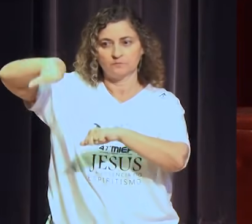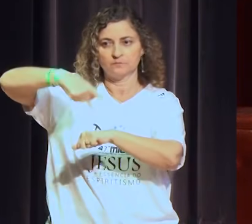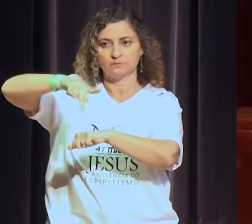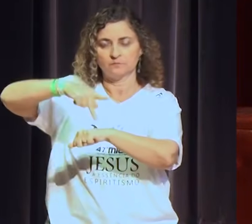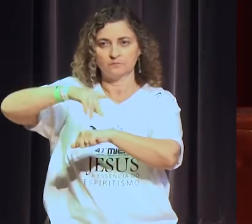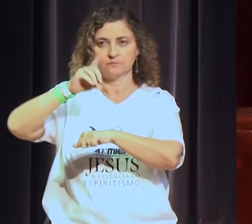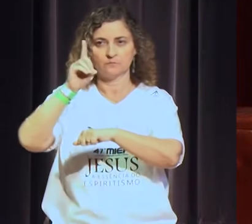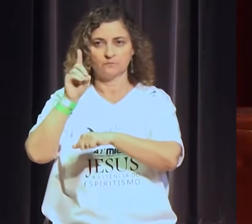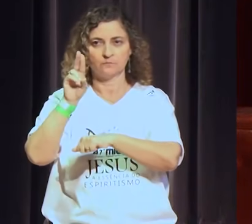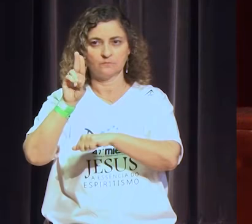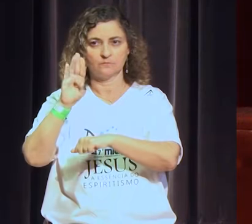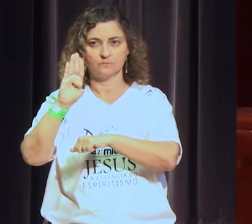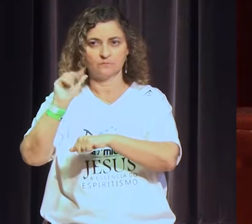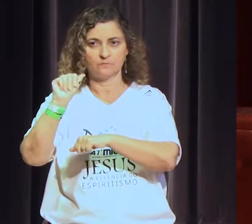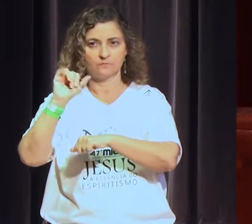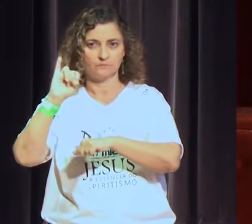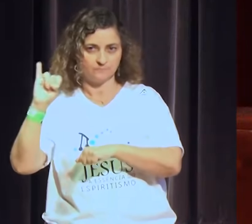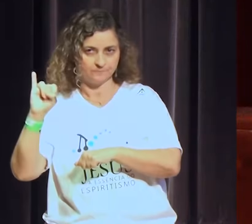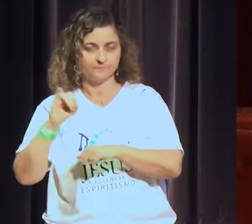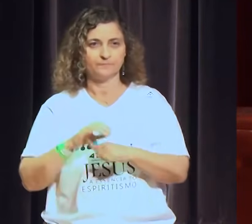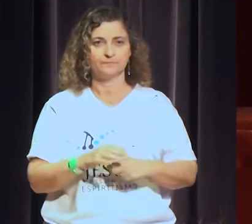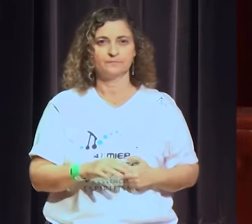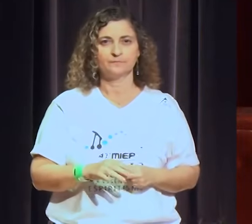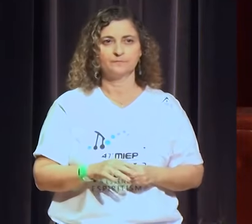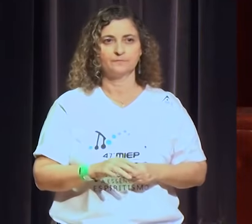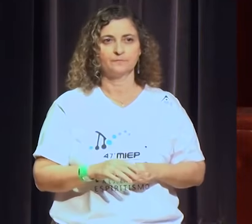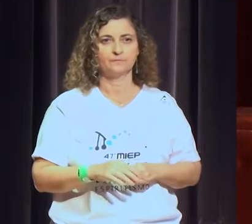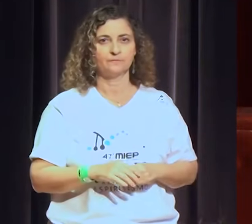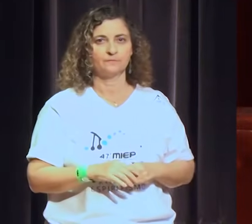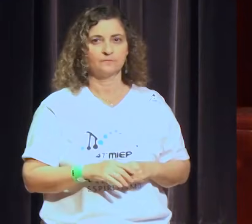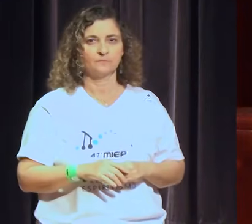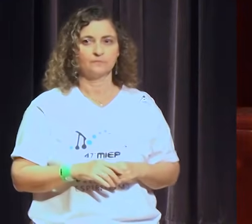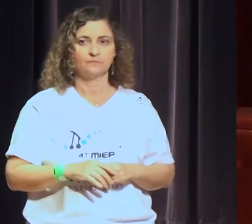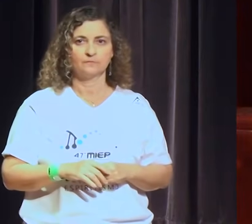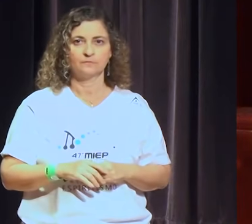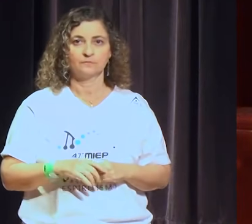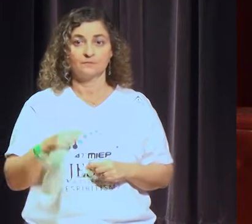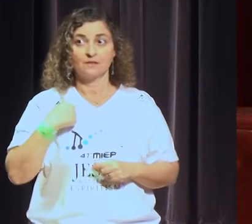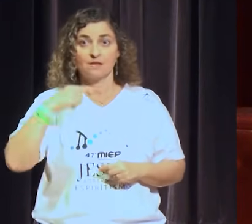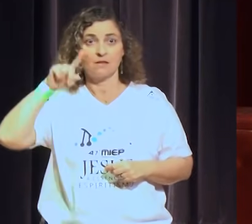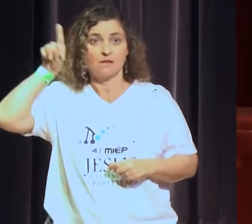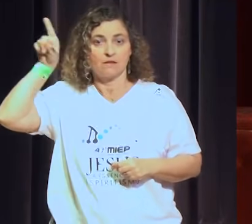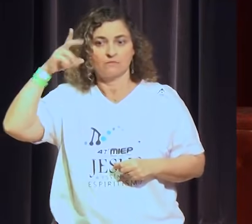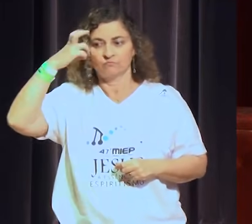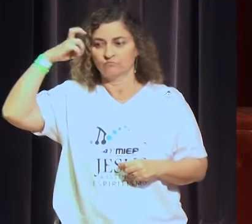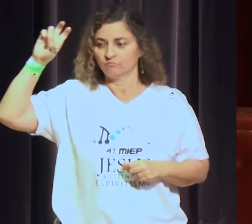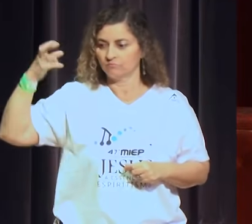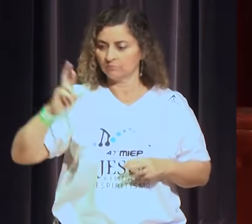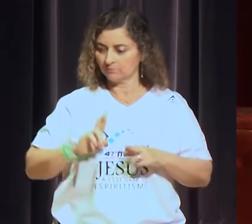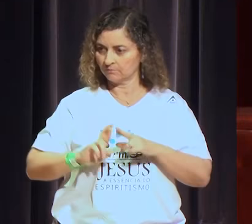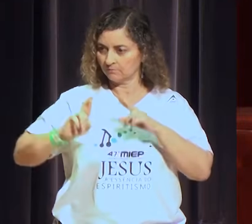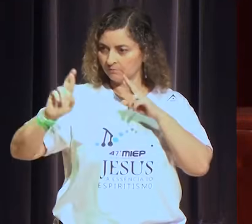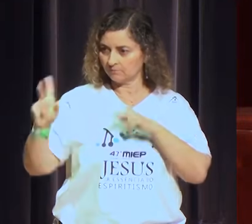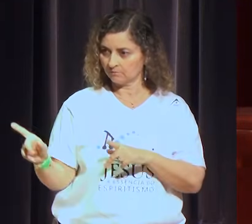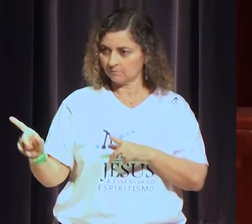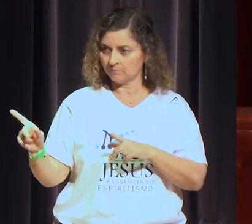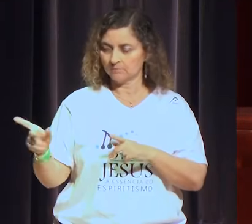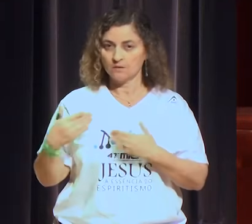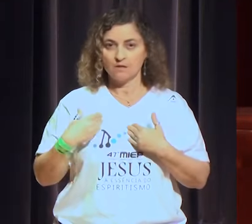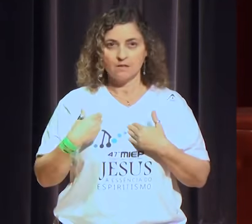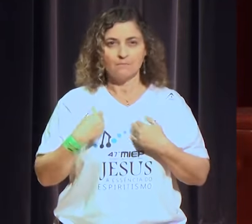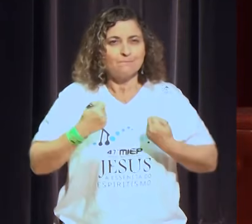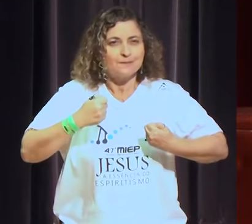E, bom, uma ótima oportunidade, porque você precisa ser exposto a uma cultura, se você tiver com a alma